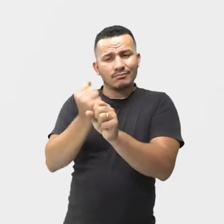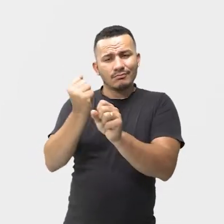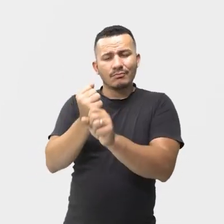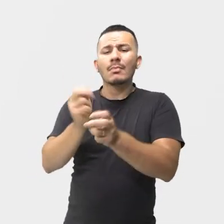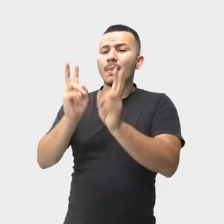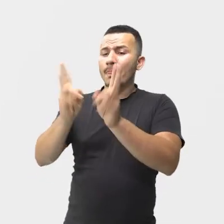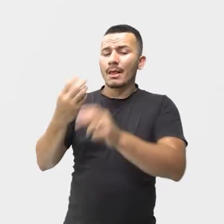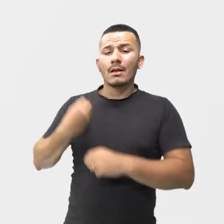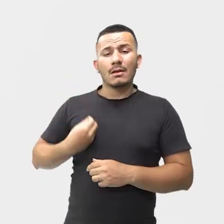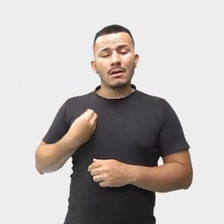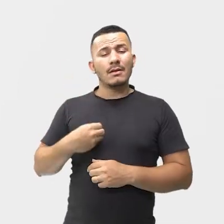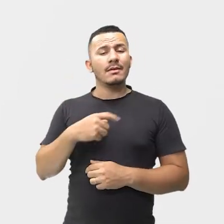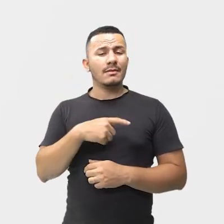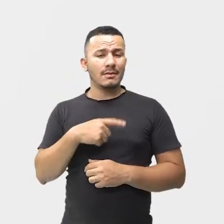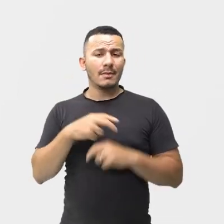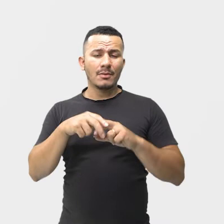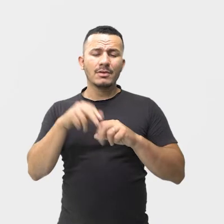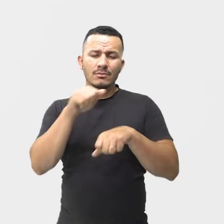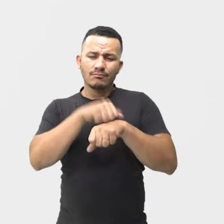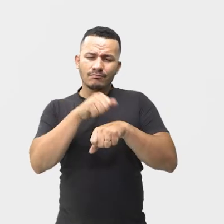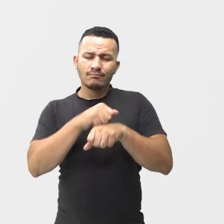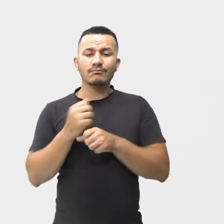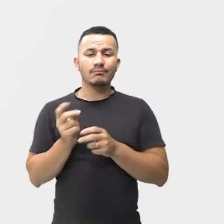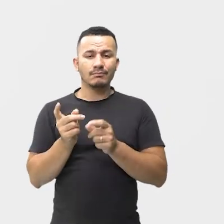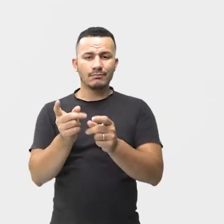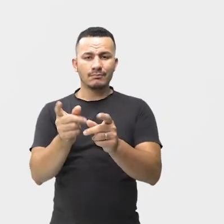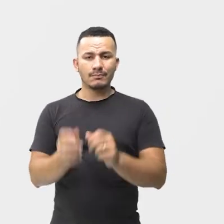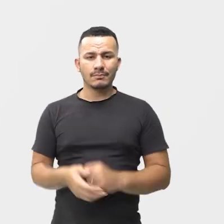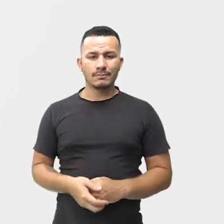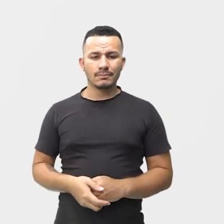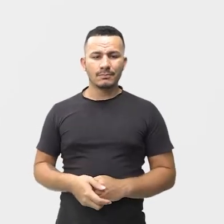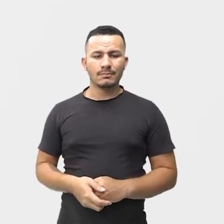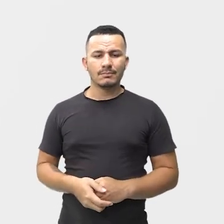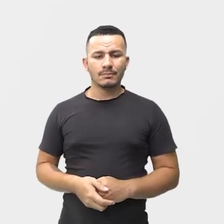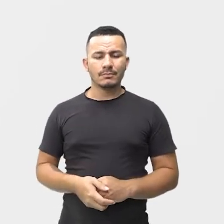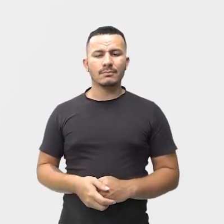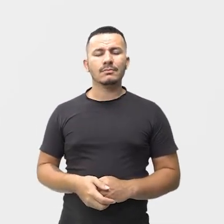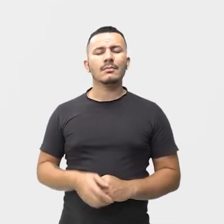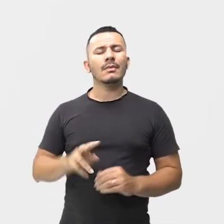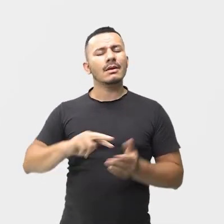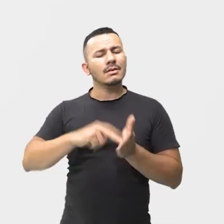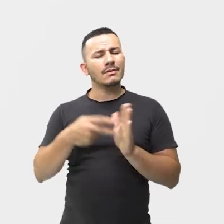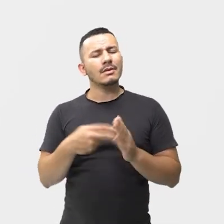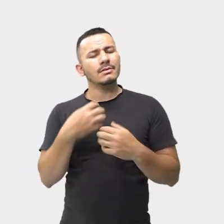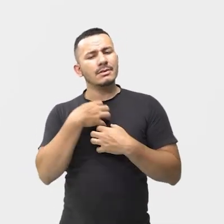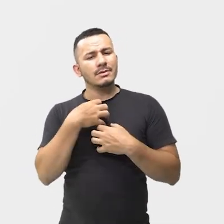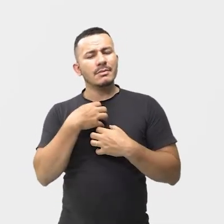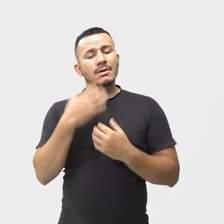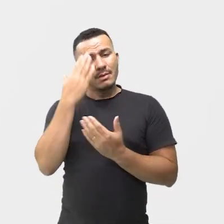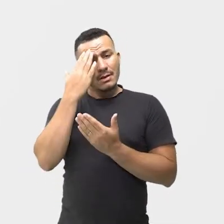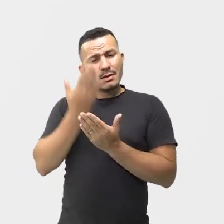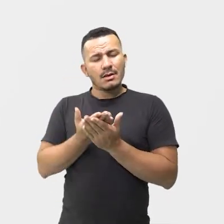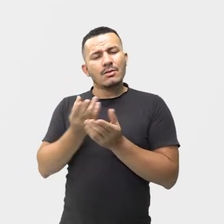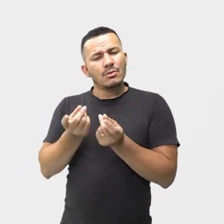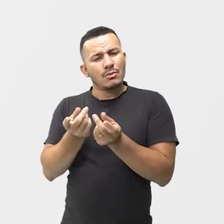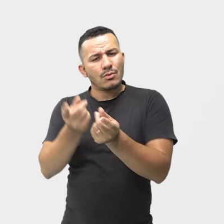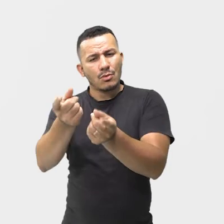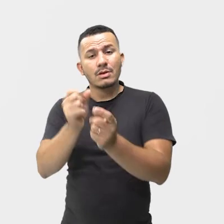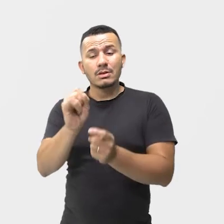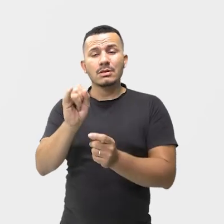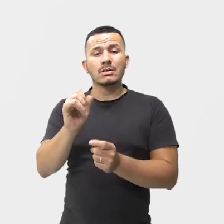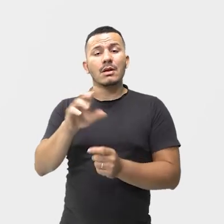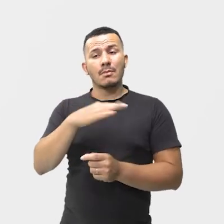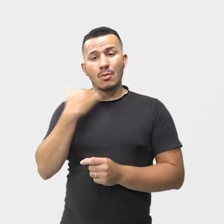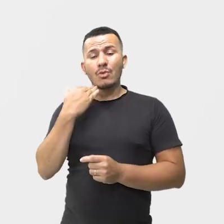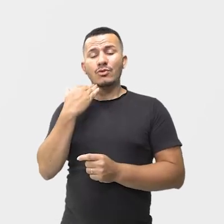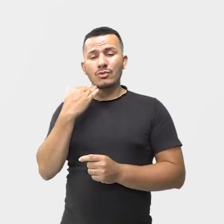anos. Então, eles acreditavam nisso, na solidez, na durabilidade. Sentimento de eternidade, porque acreditavam que eles